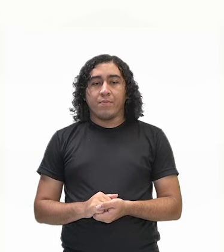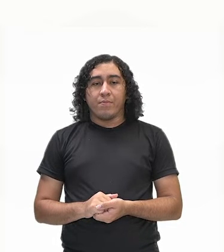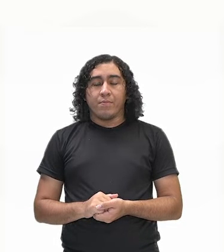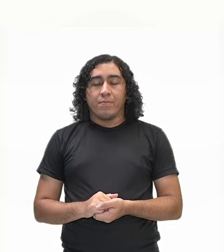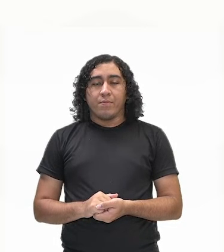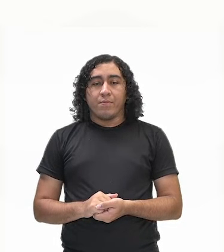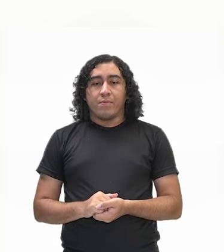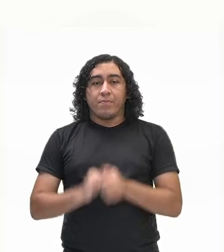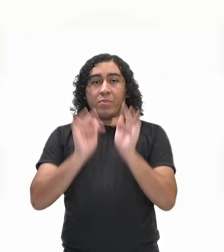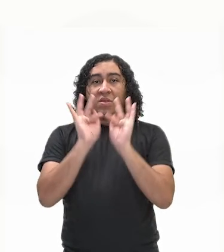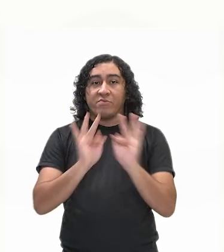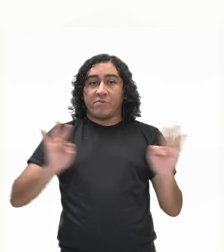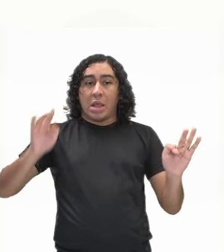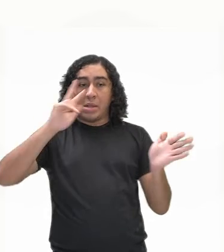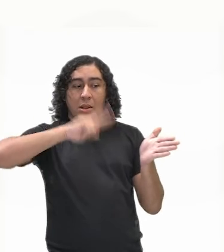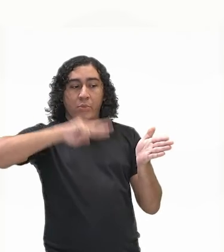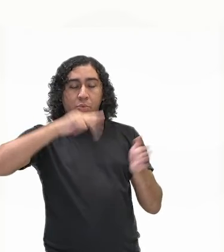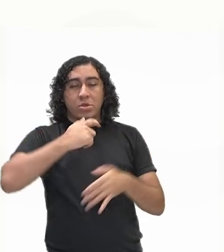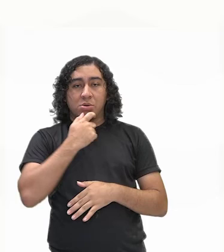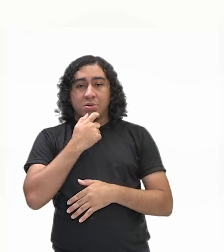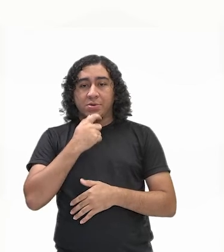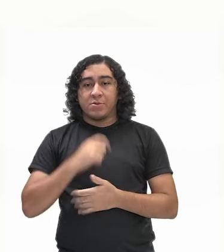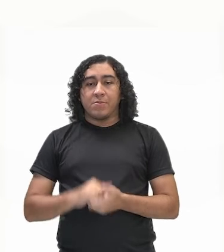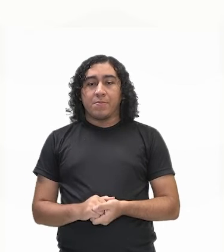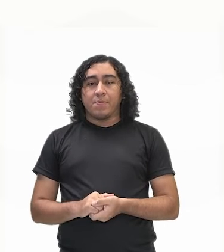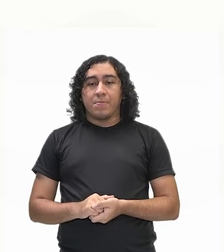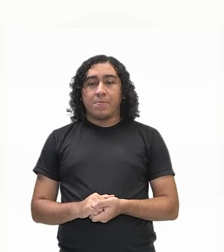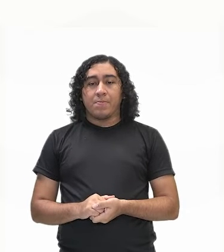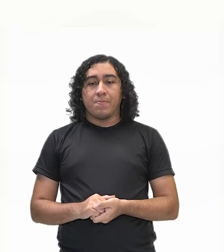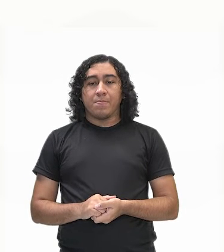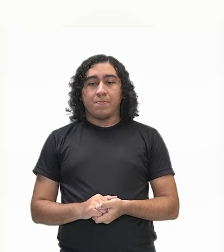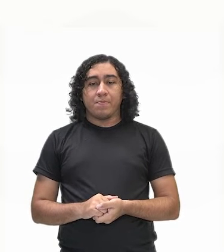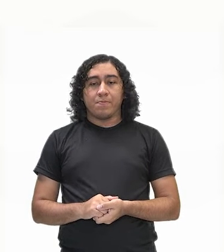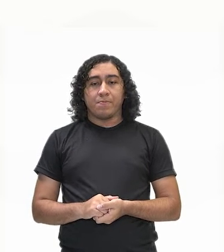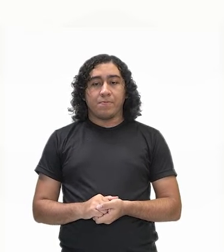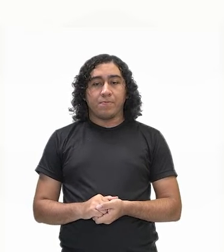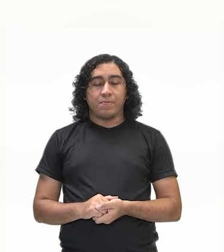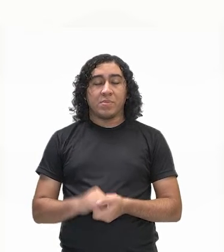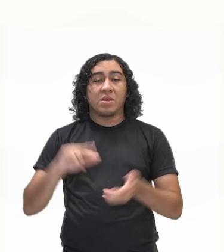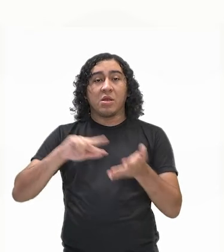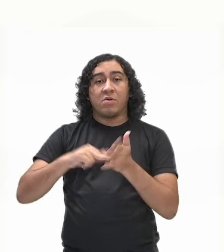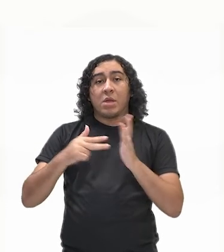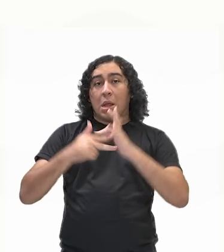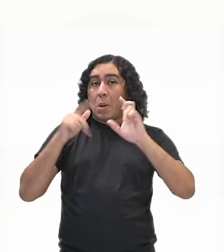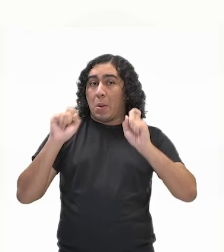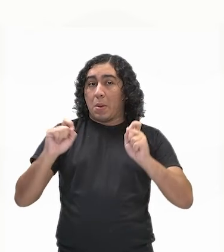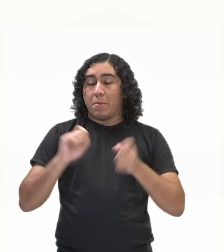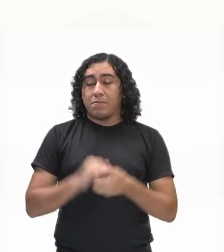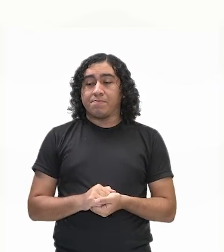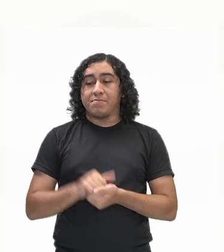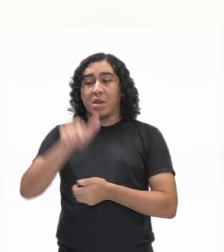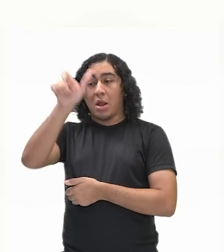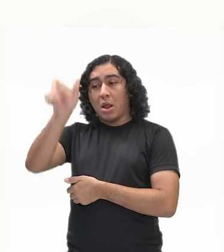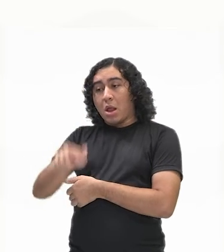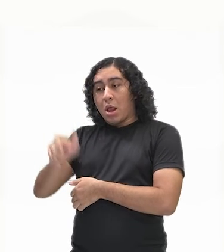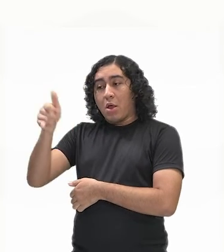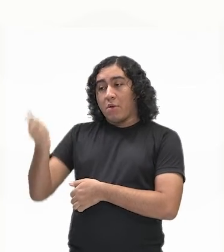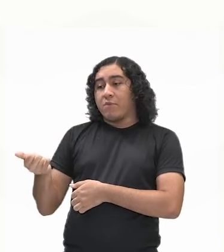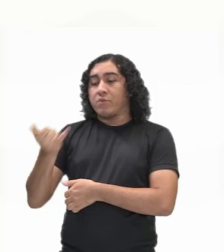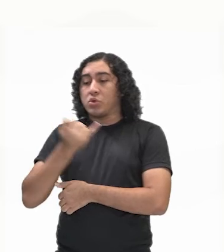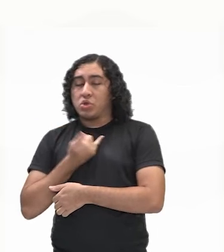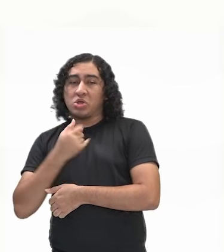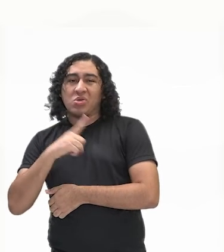Então, he said he was stiff and sore, but had no serious injuries. Ele diz que